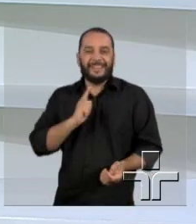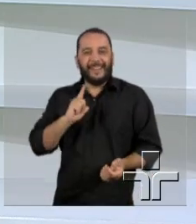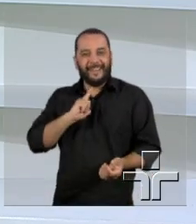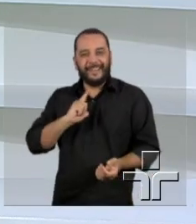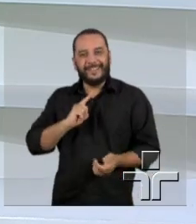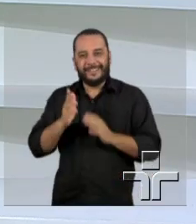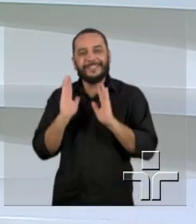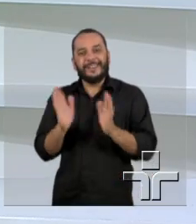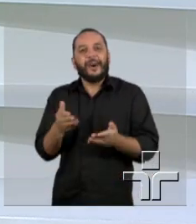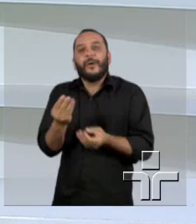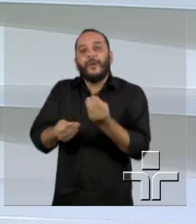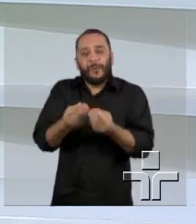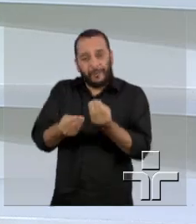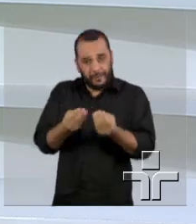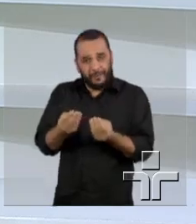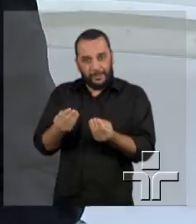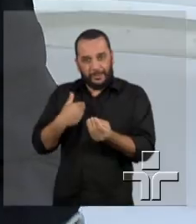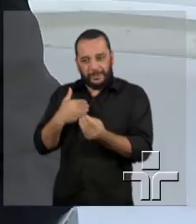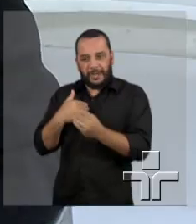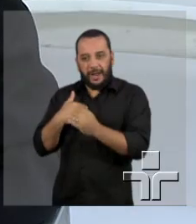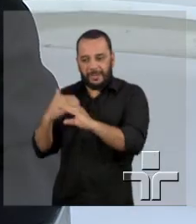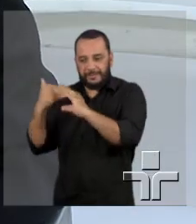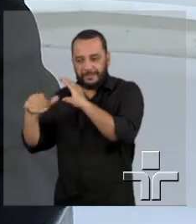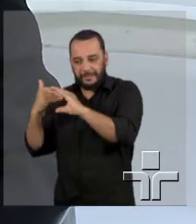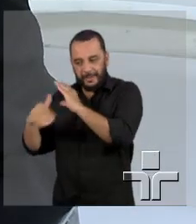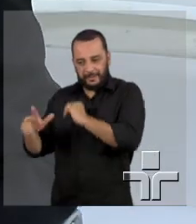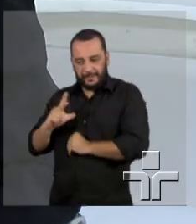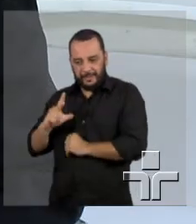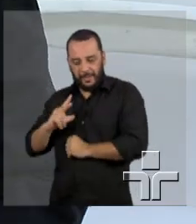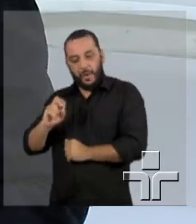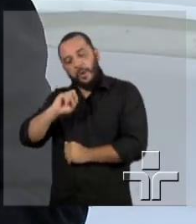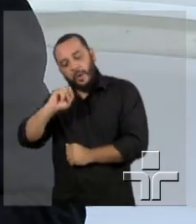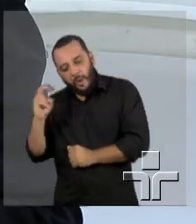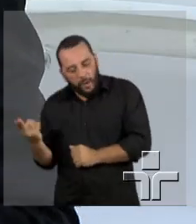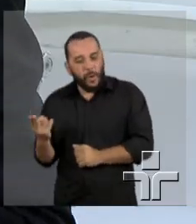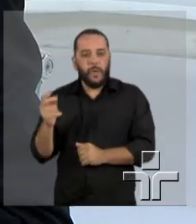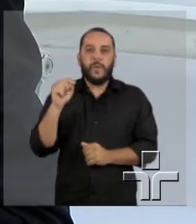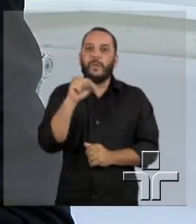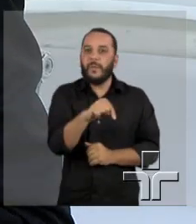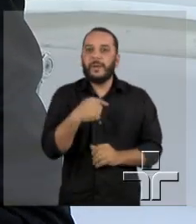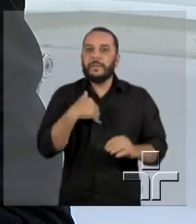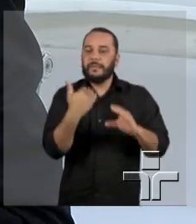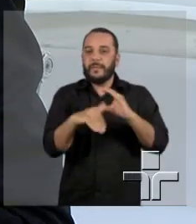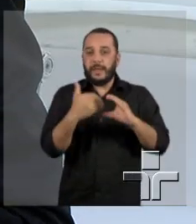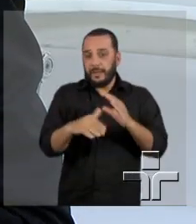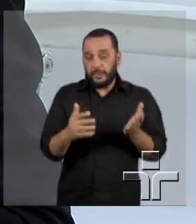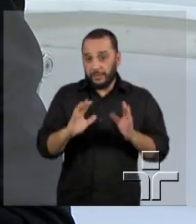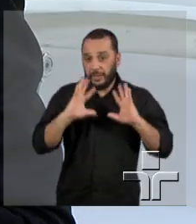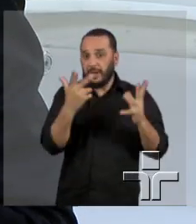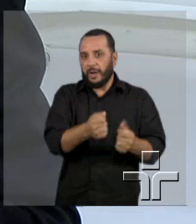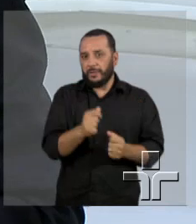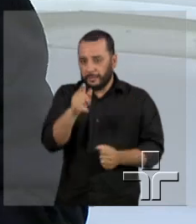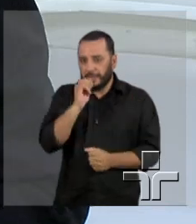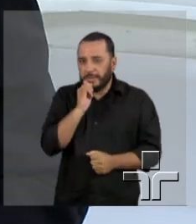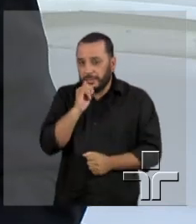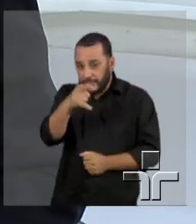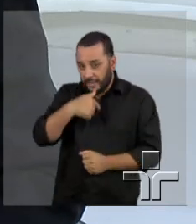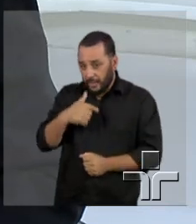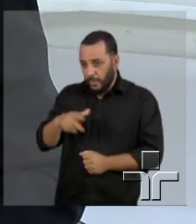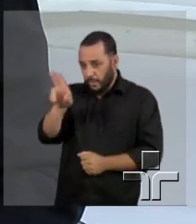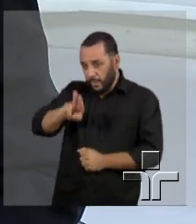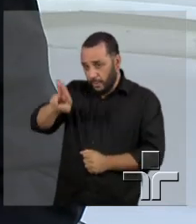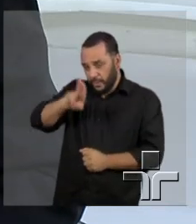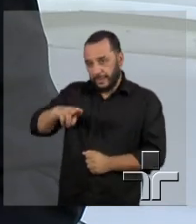paralelos? A senhora acha que isso é normal? Não acho, não. Se você usa, por exemplo, de um celular corporativo,